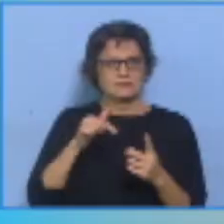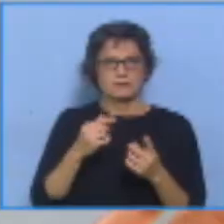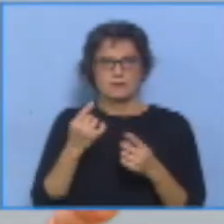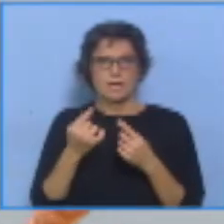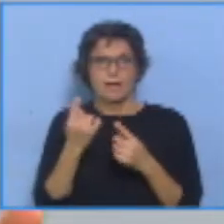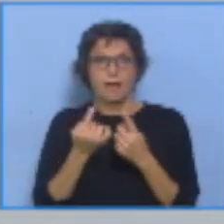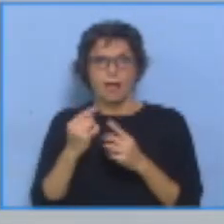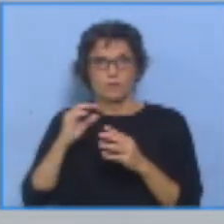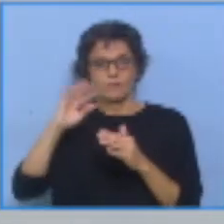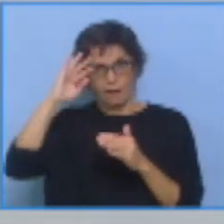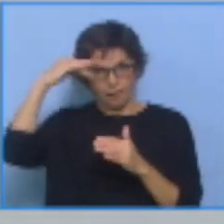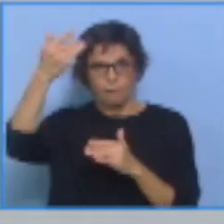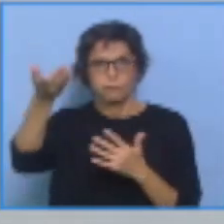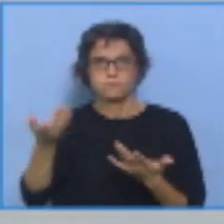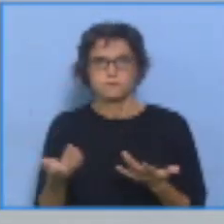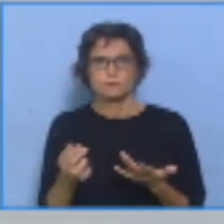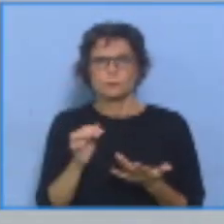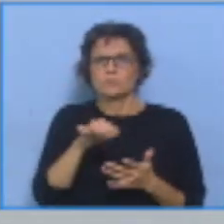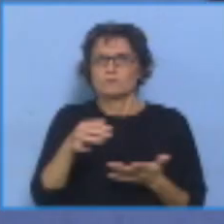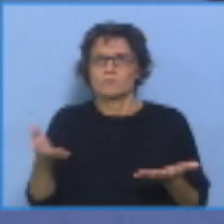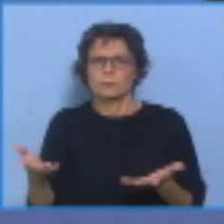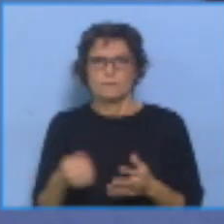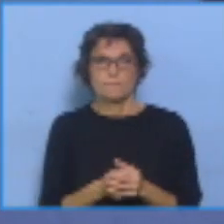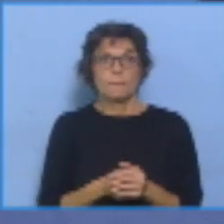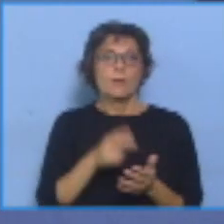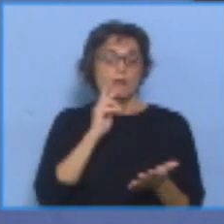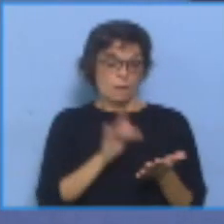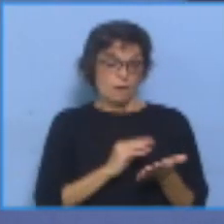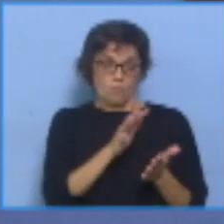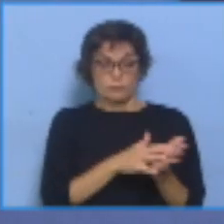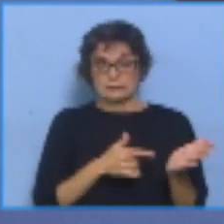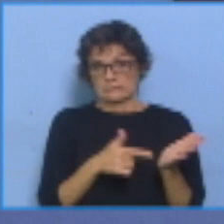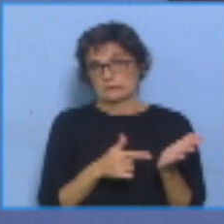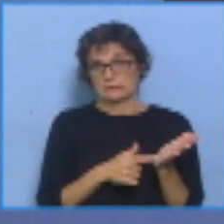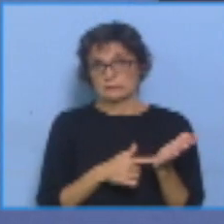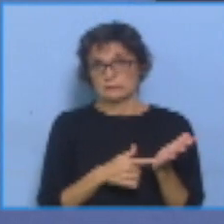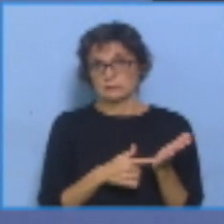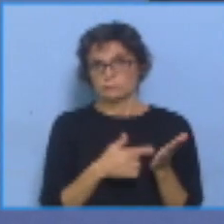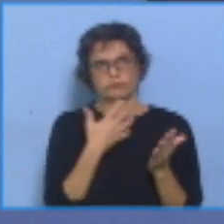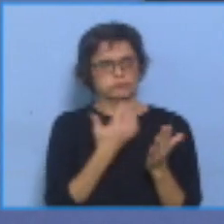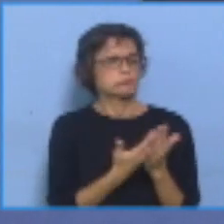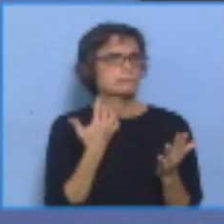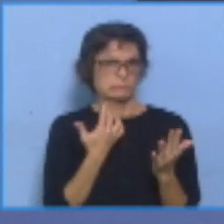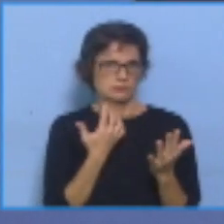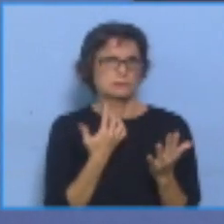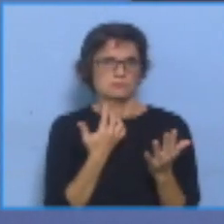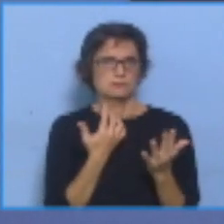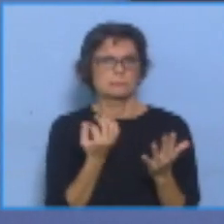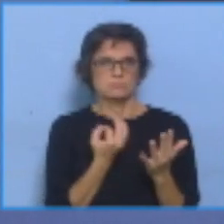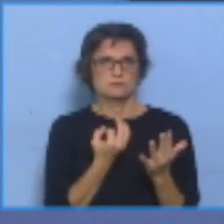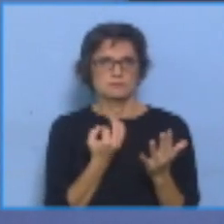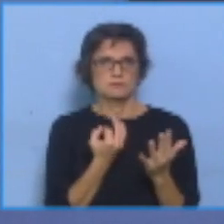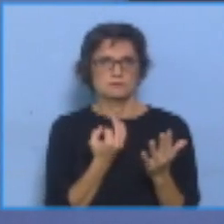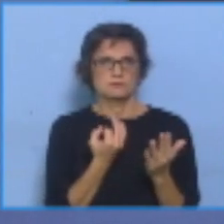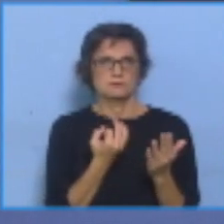de mais dizer, esse texto é fundante. Esse texto é um texto de antologia, é realmente um texto seminal para compreender não